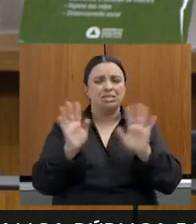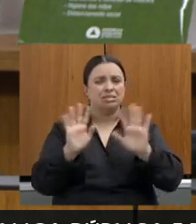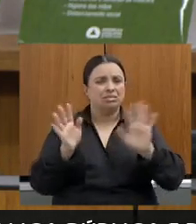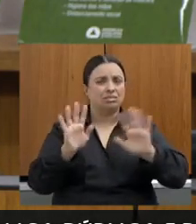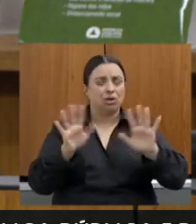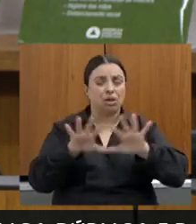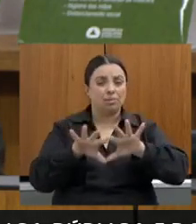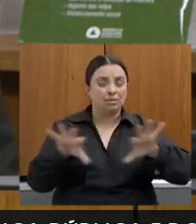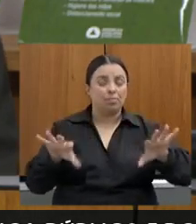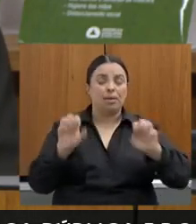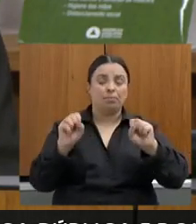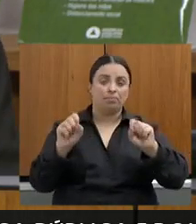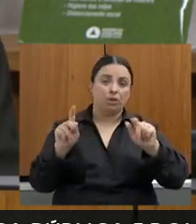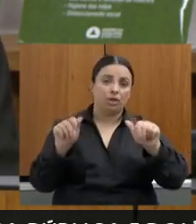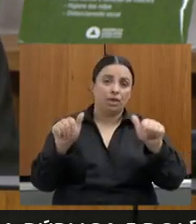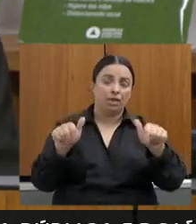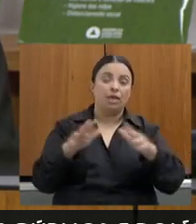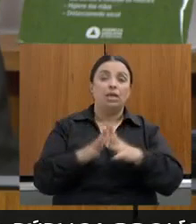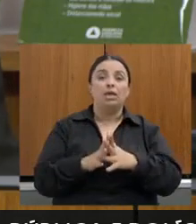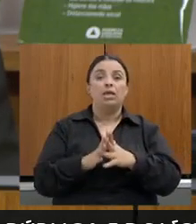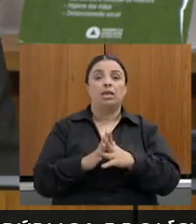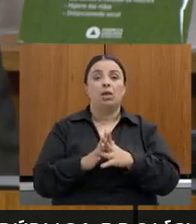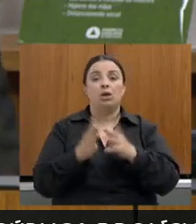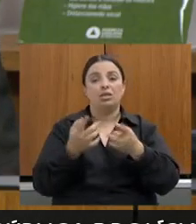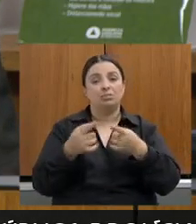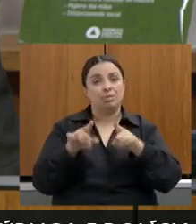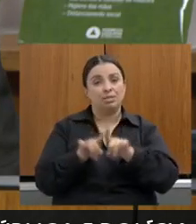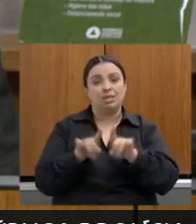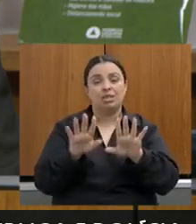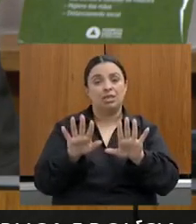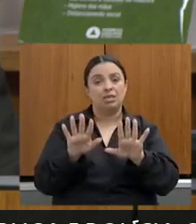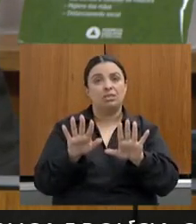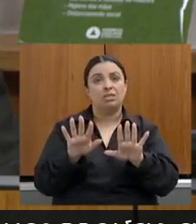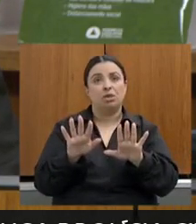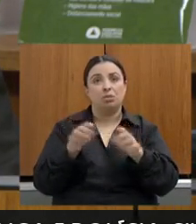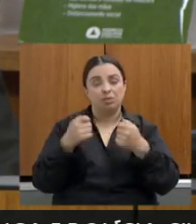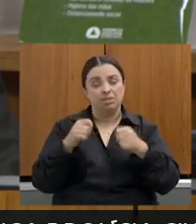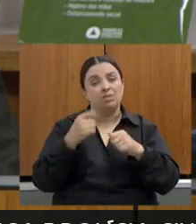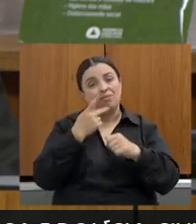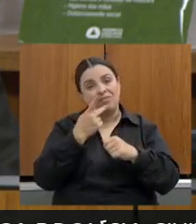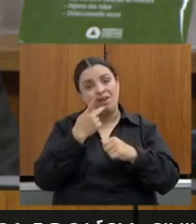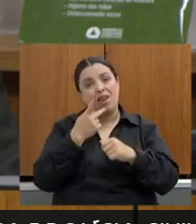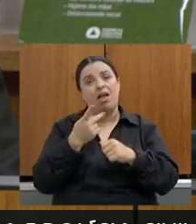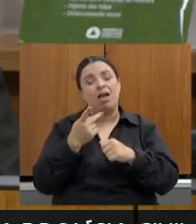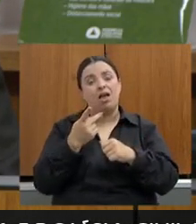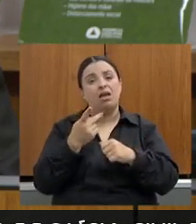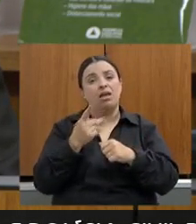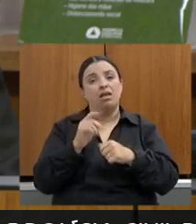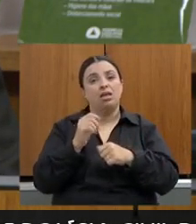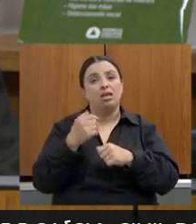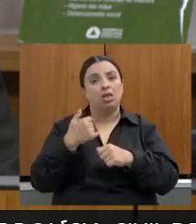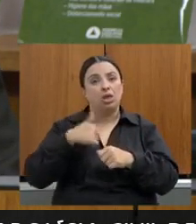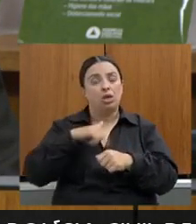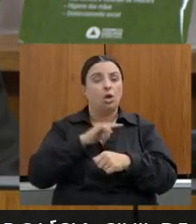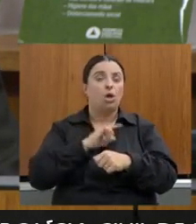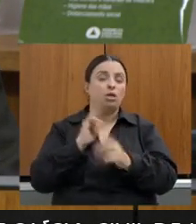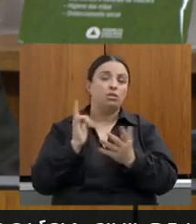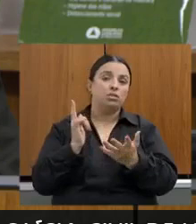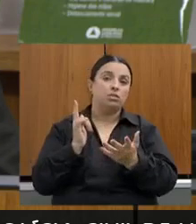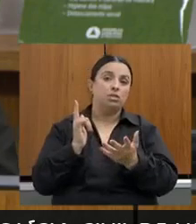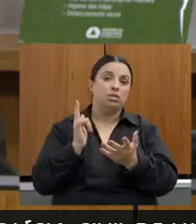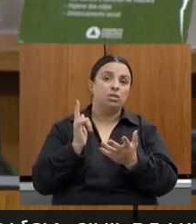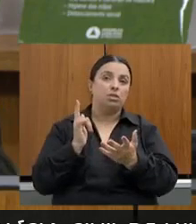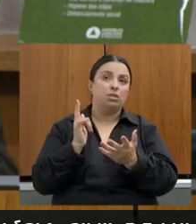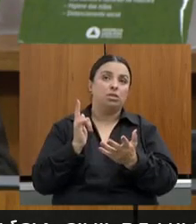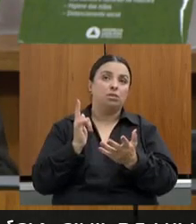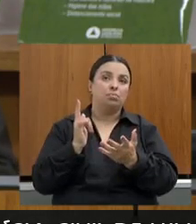que é para separar então sobre as parcerias e eu não quero deixar de registrar que nós não temos como